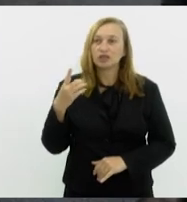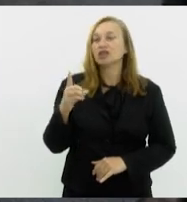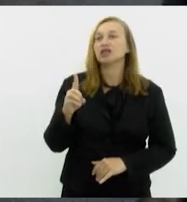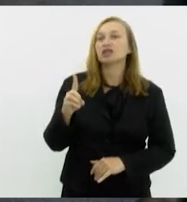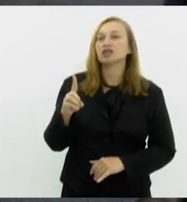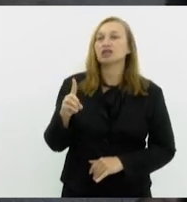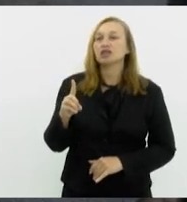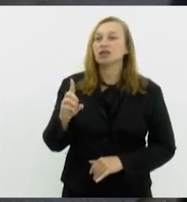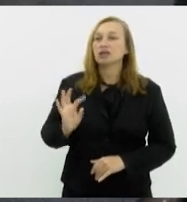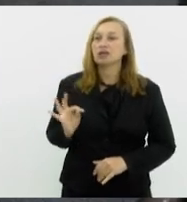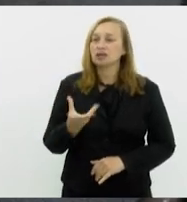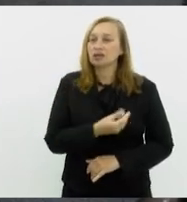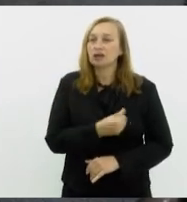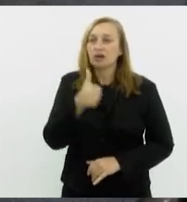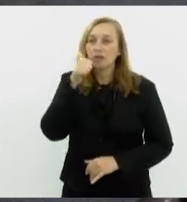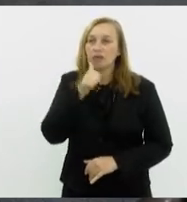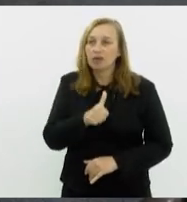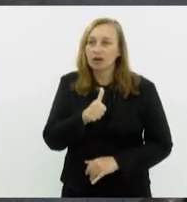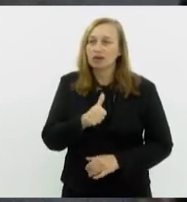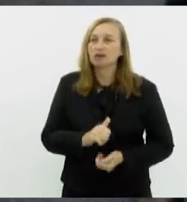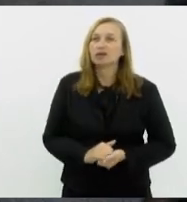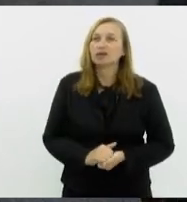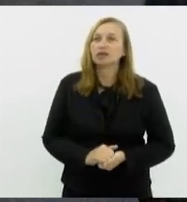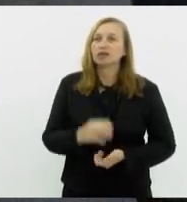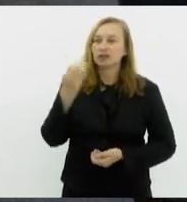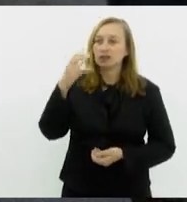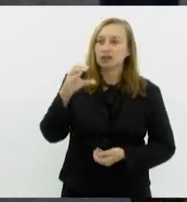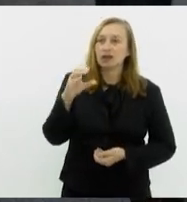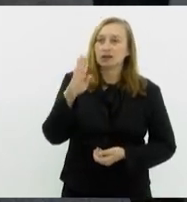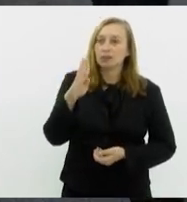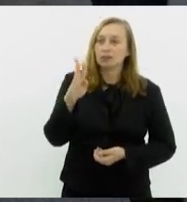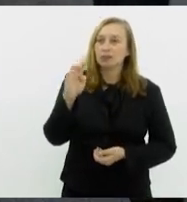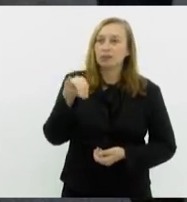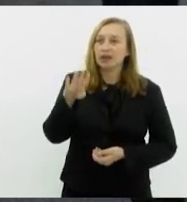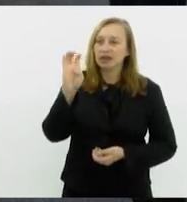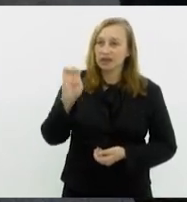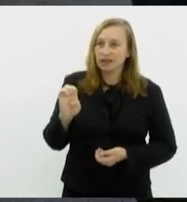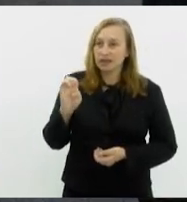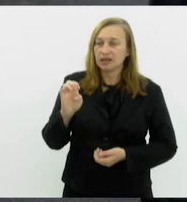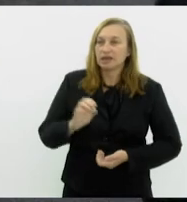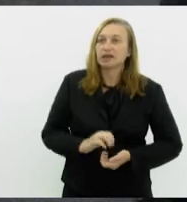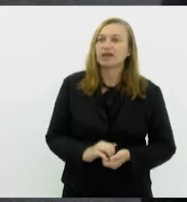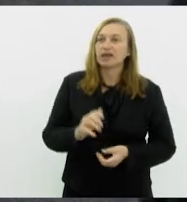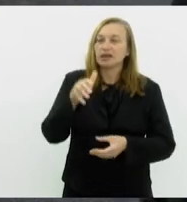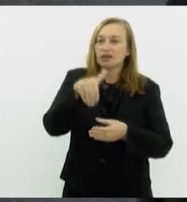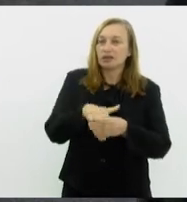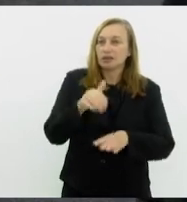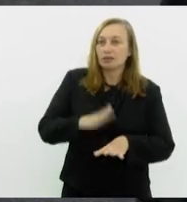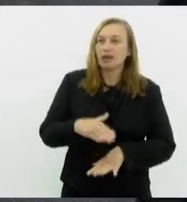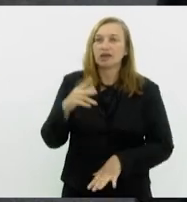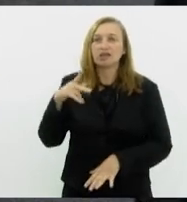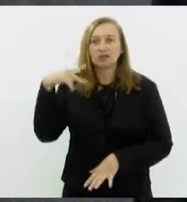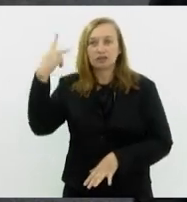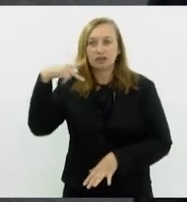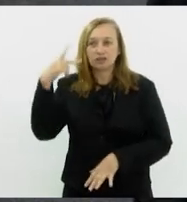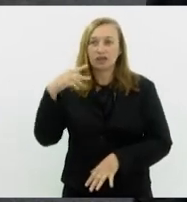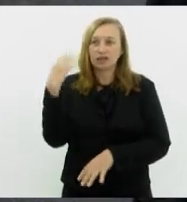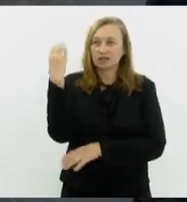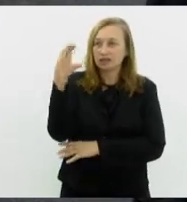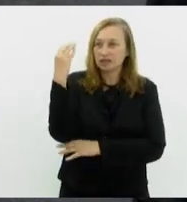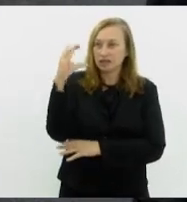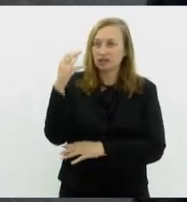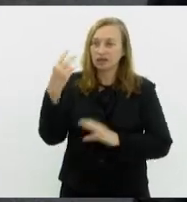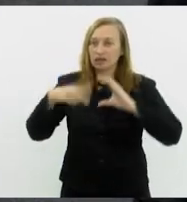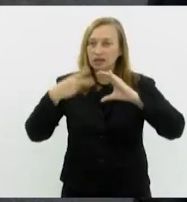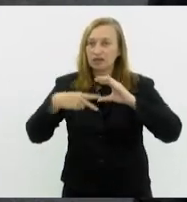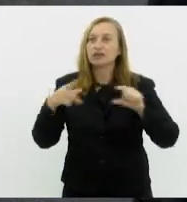mulher trans eleita parlamentar nesse estado, Bene Brioli, vereadora mais votada da Câmara de Niterói e